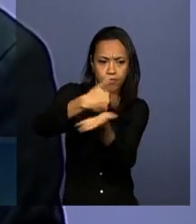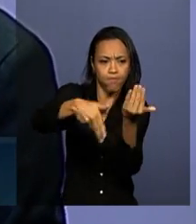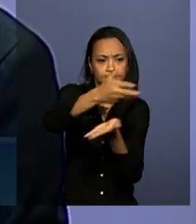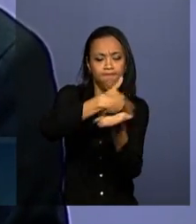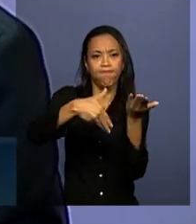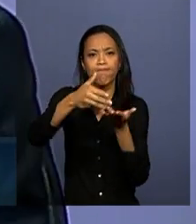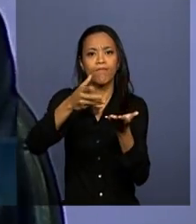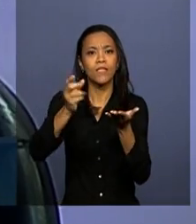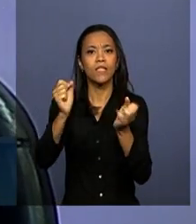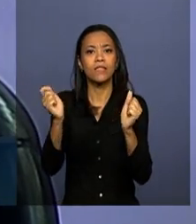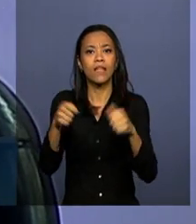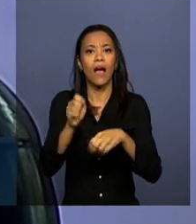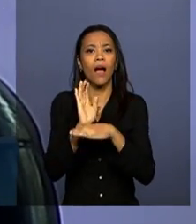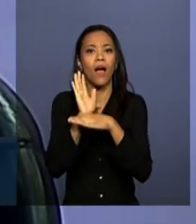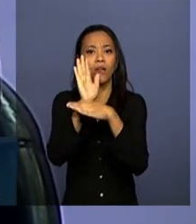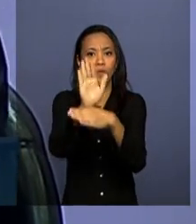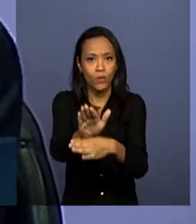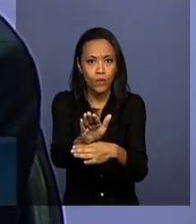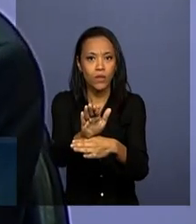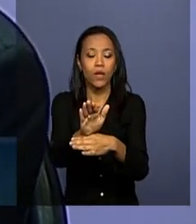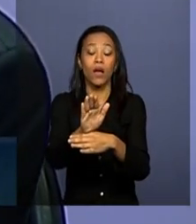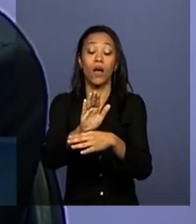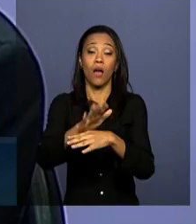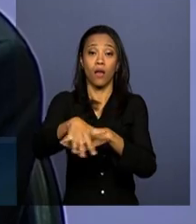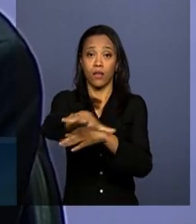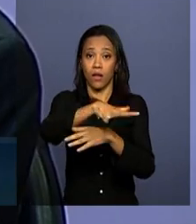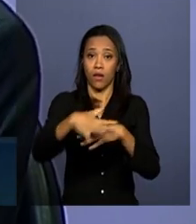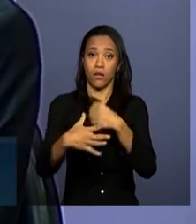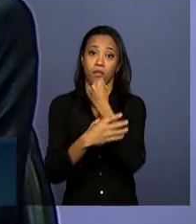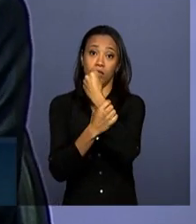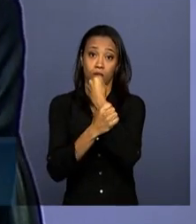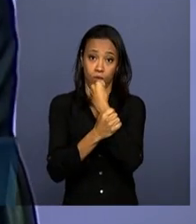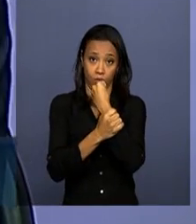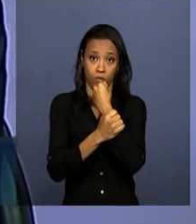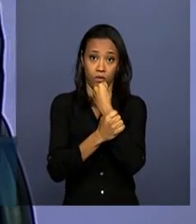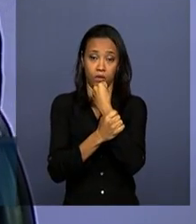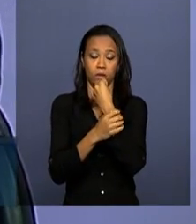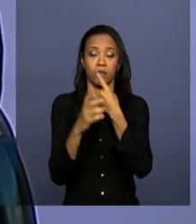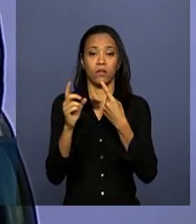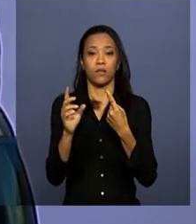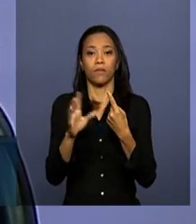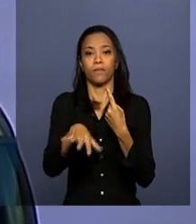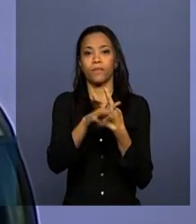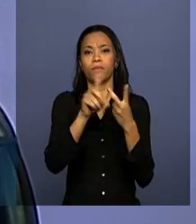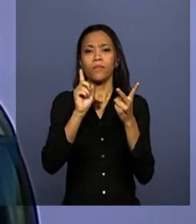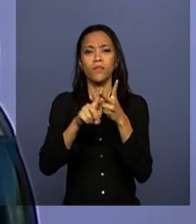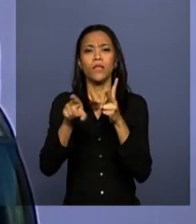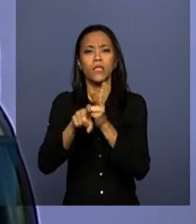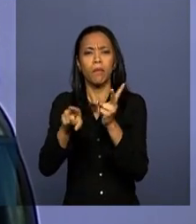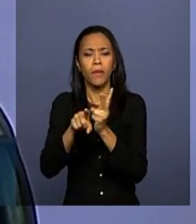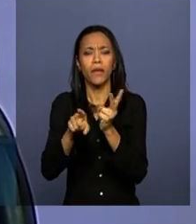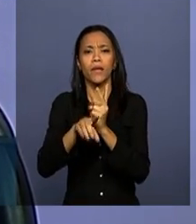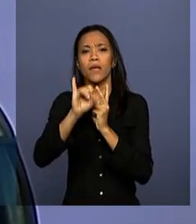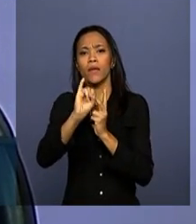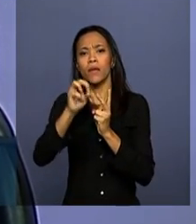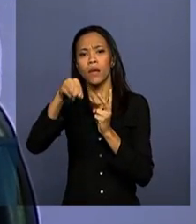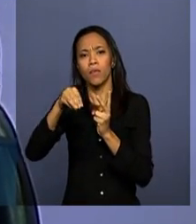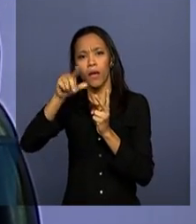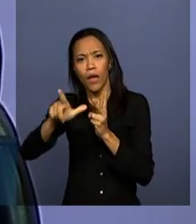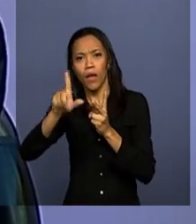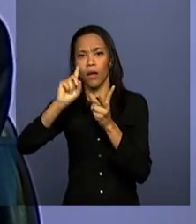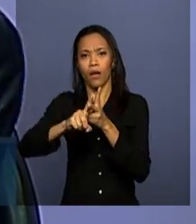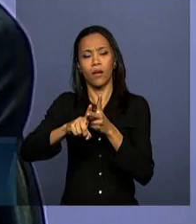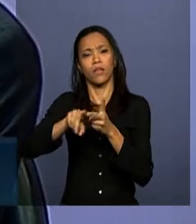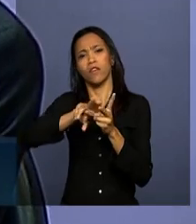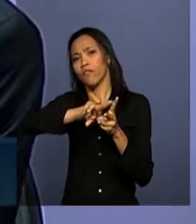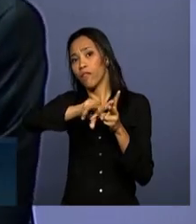fato, dê ao sistema de segurança pública, às autoridades periciais, institutos médicos legais, etc., todos